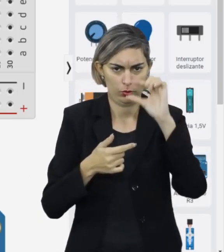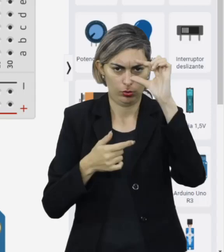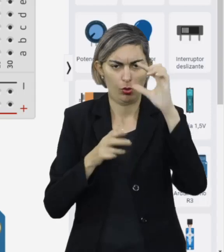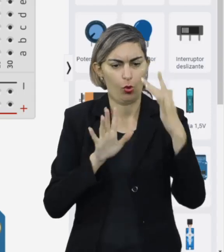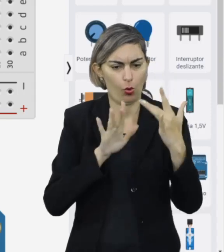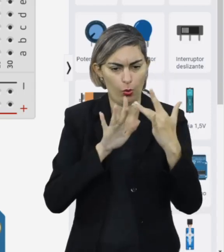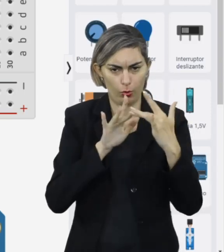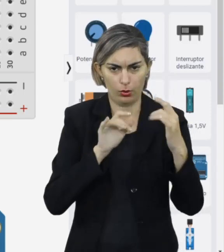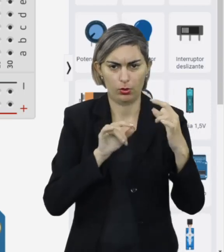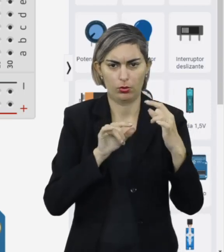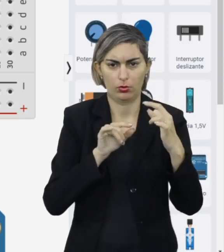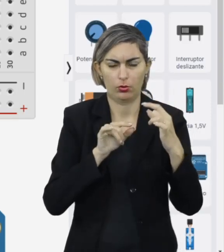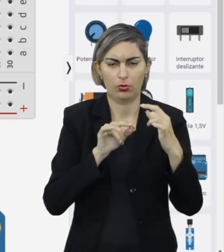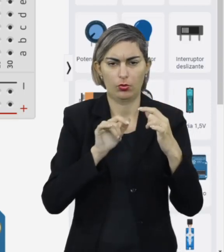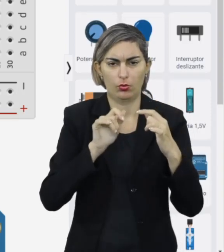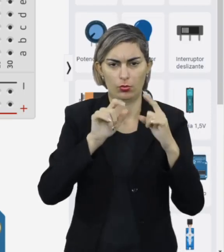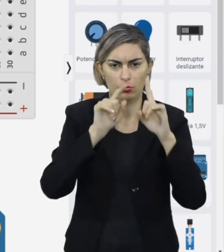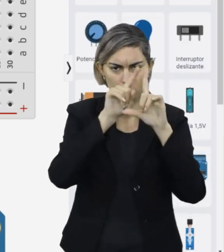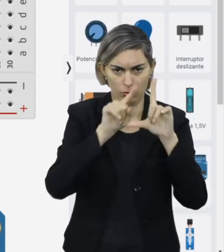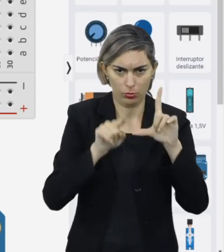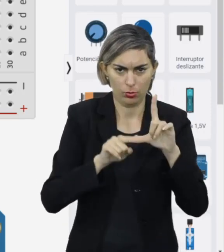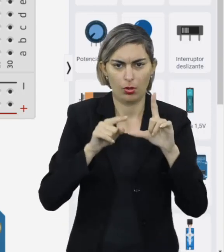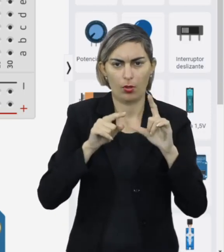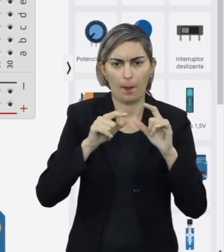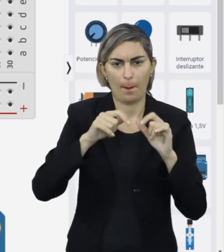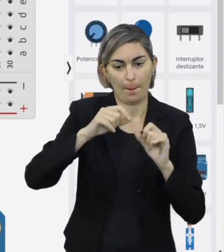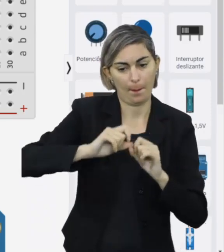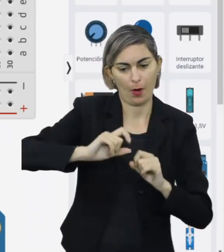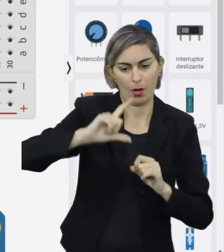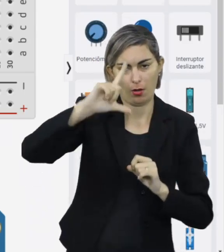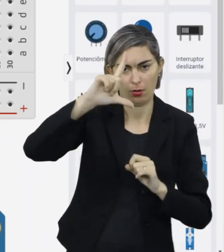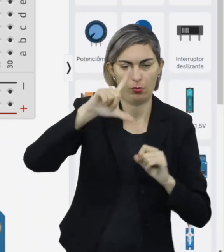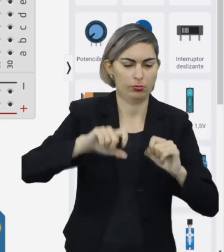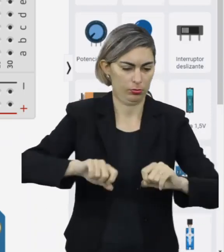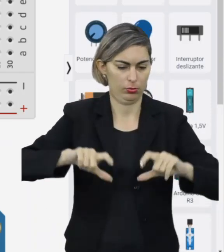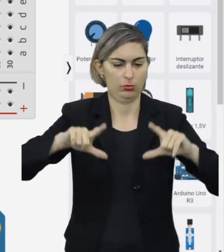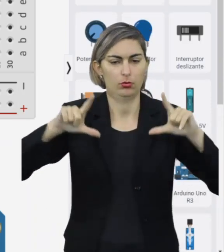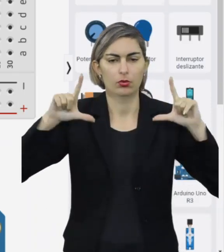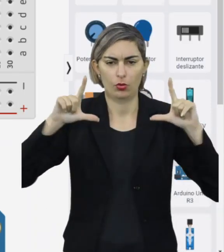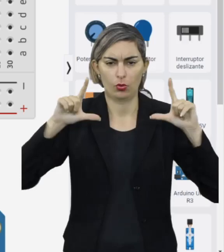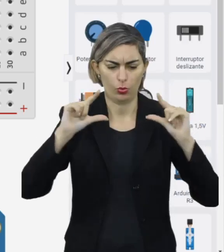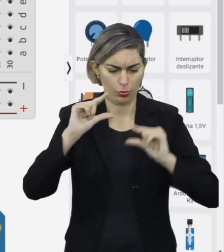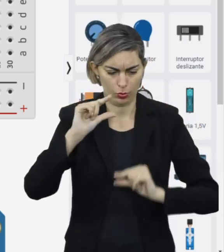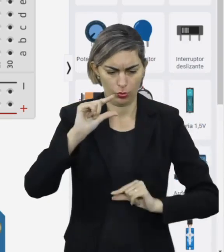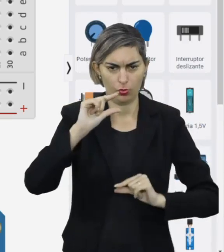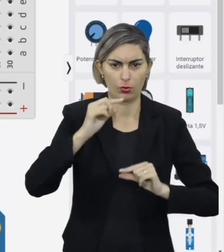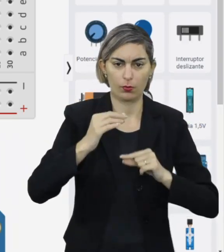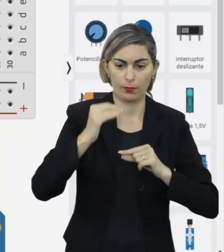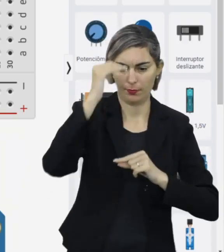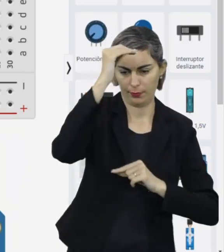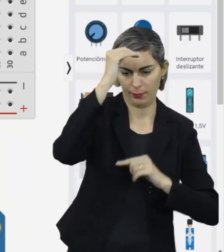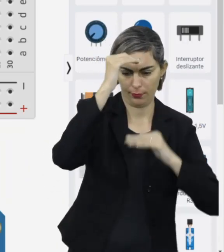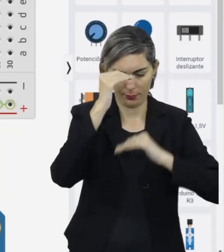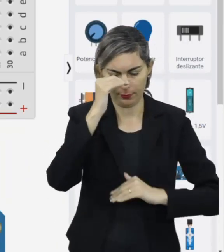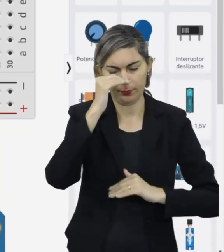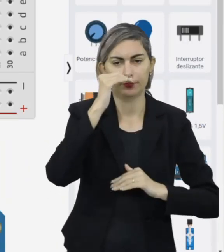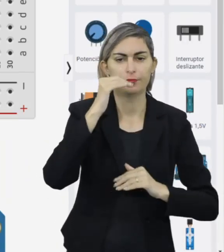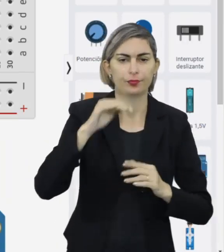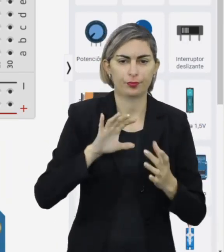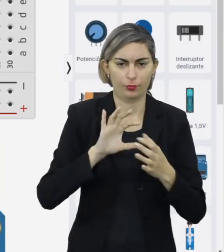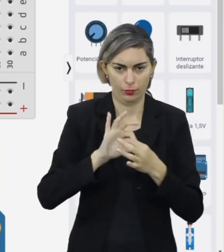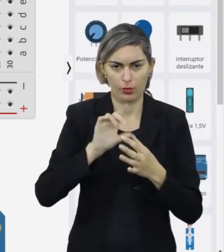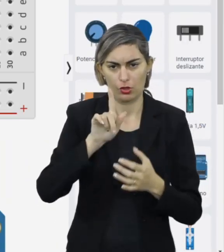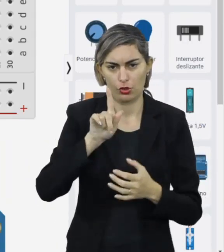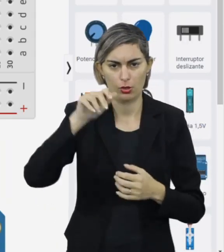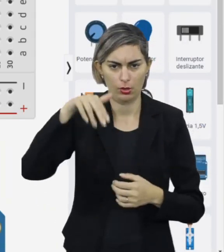está conectado no ânodo, que é o pino maior do nosso LED. O pino menor do LED vai estar conectado ao